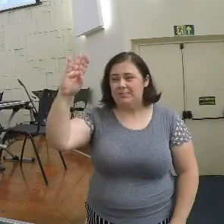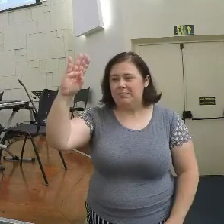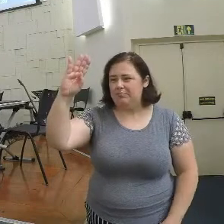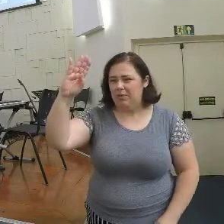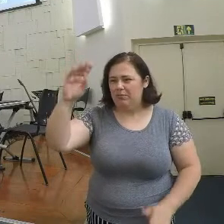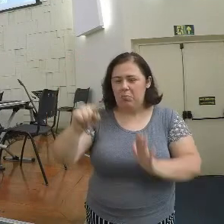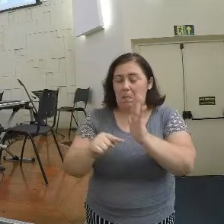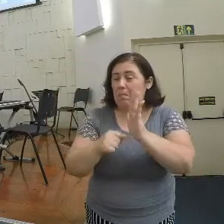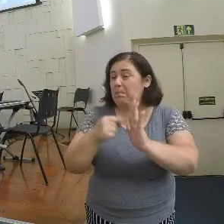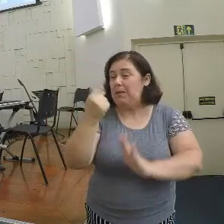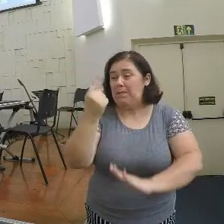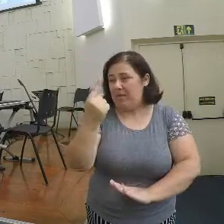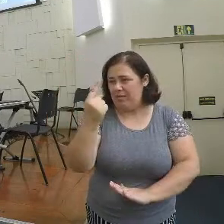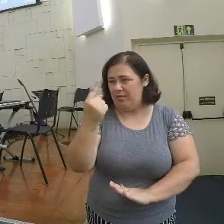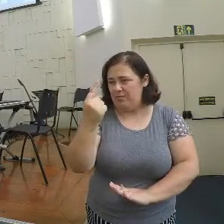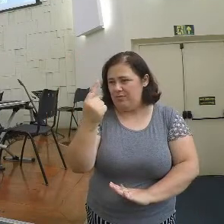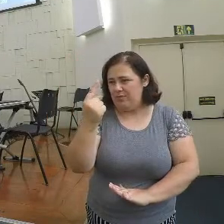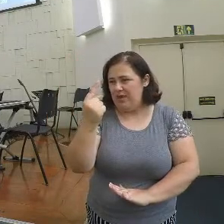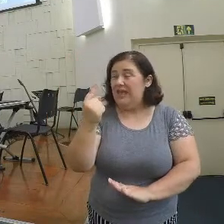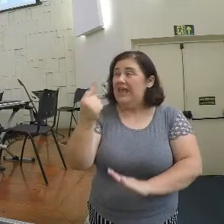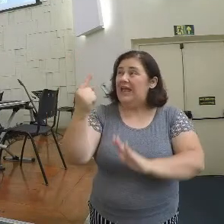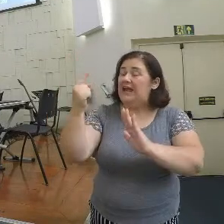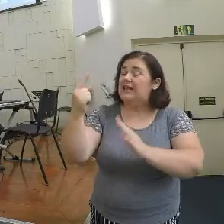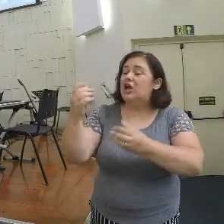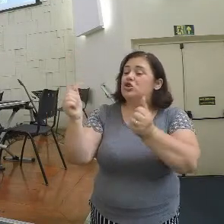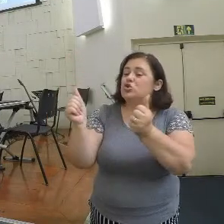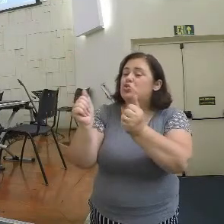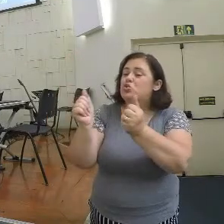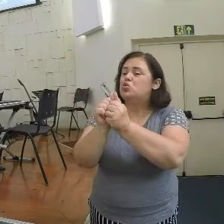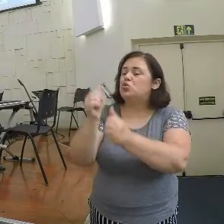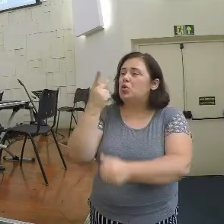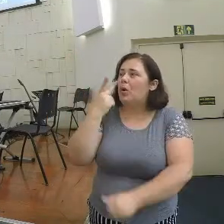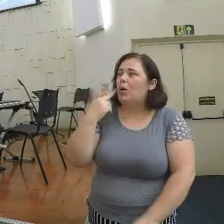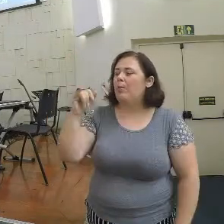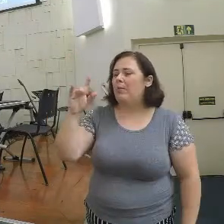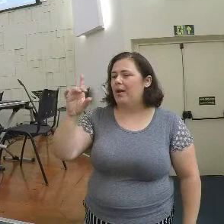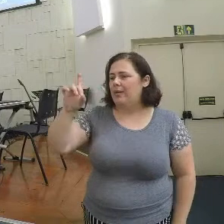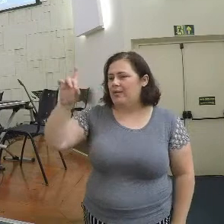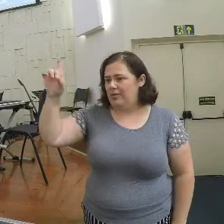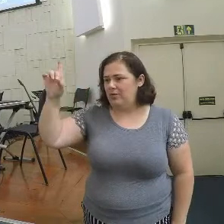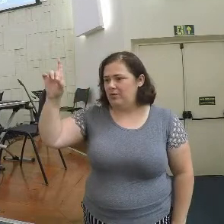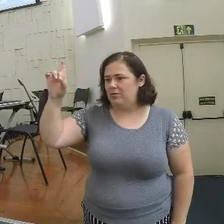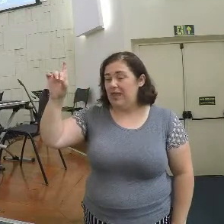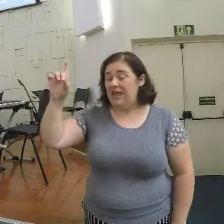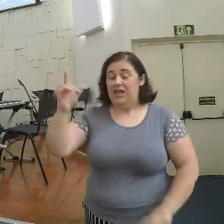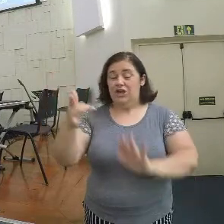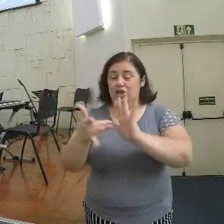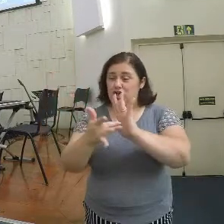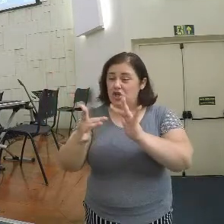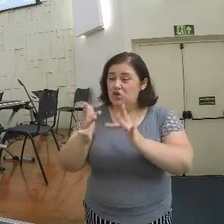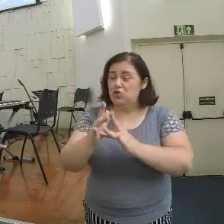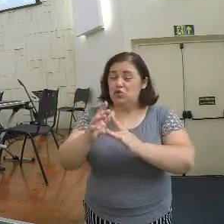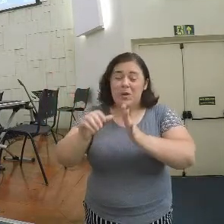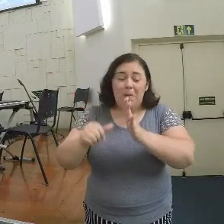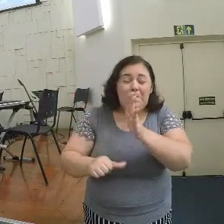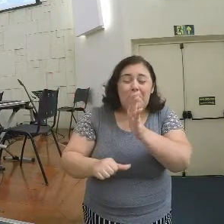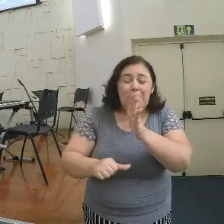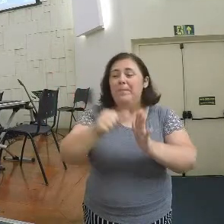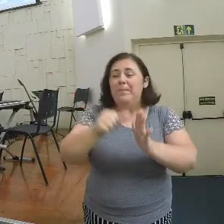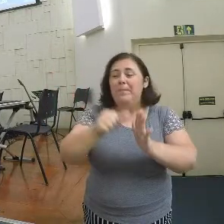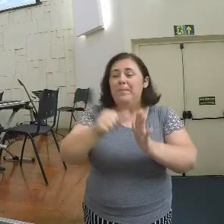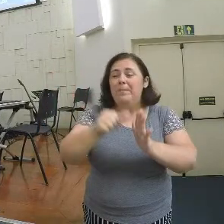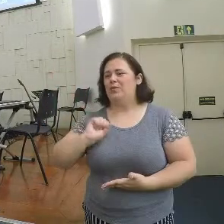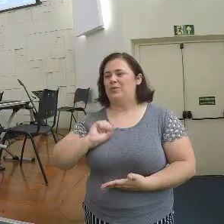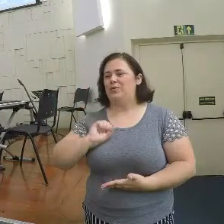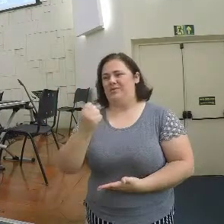Santos, diante do Pai, tendo se tornado sumo sacerdote para sempre, segundo a ordem de Melquisedeque.